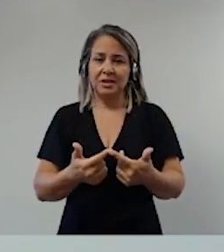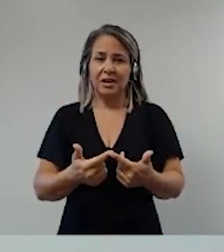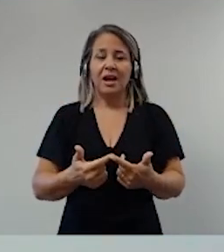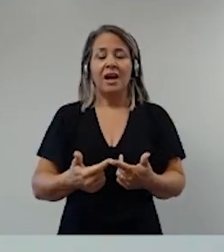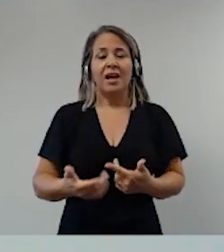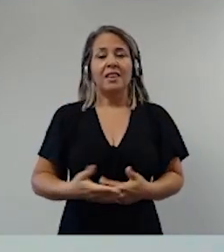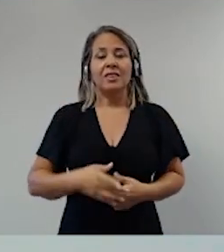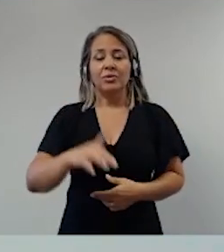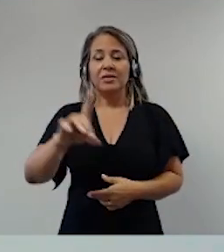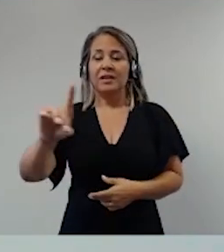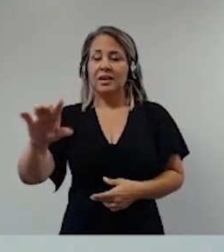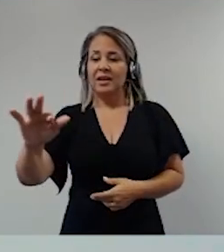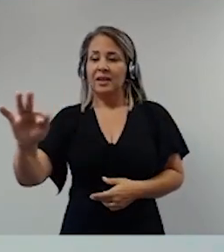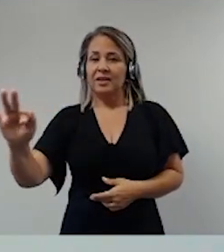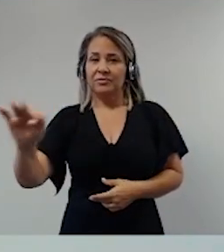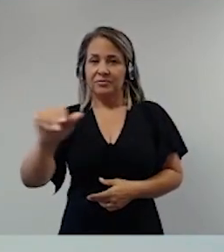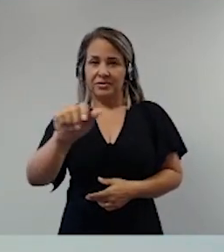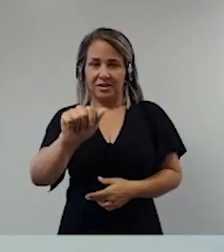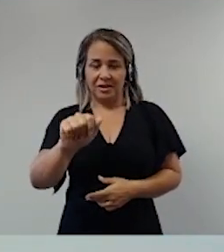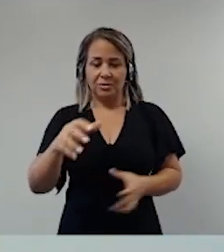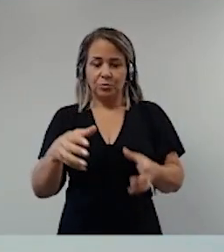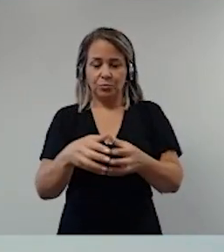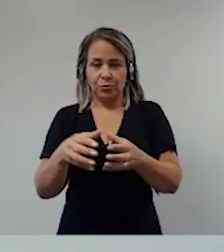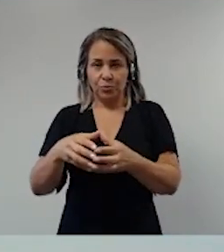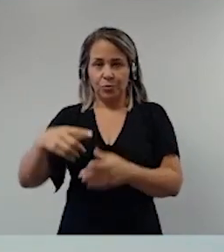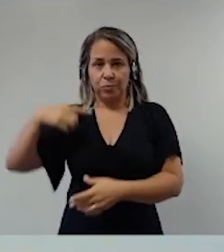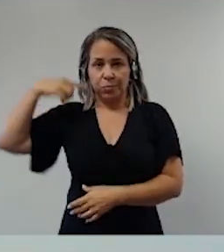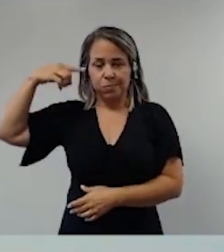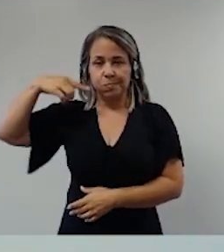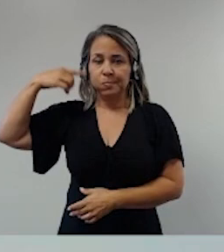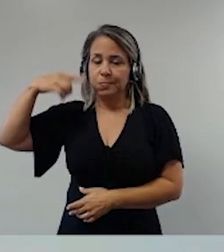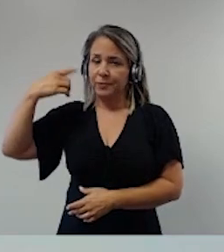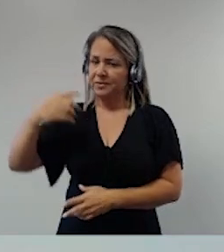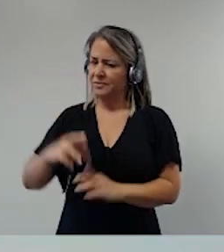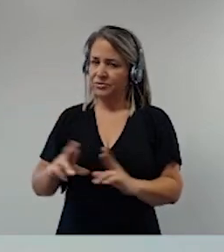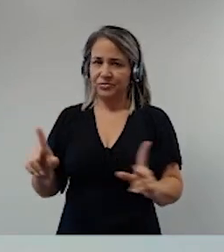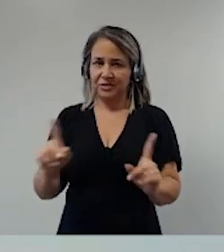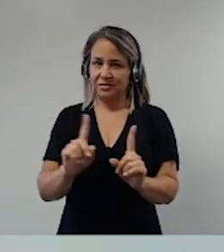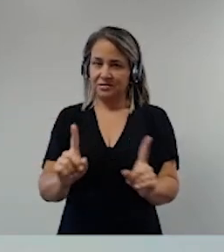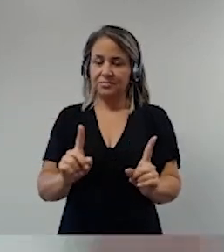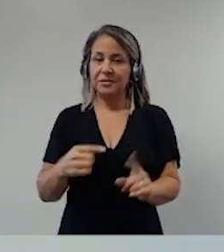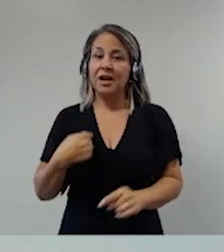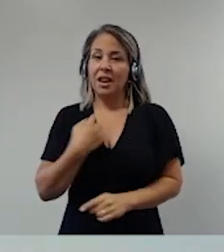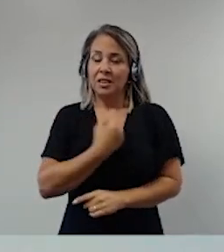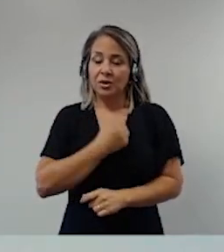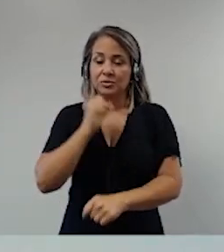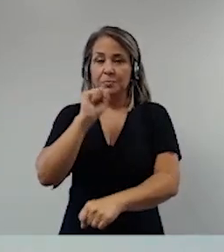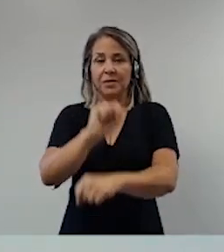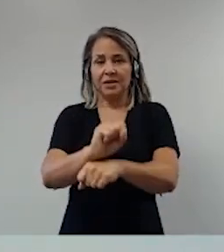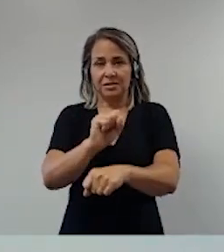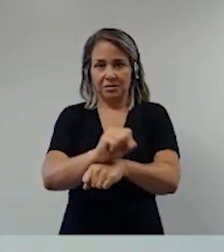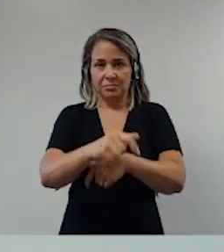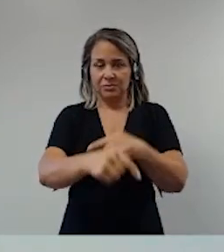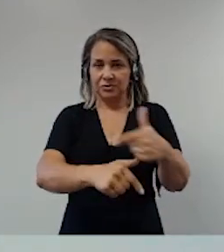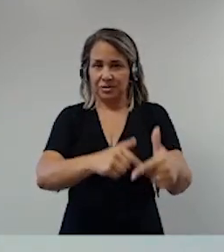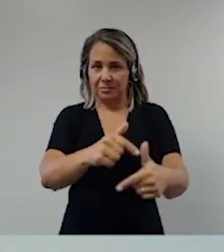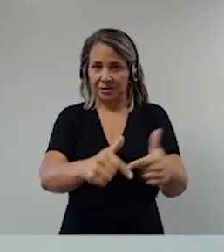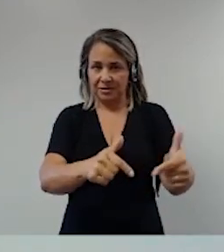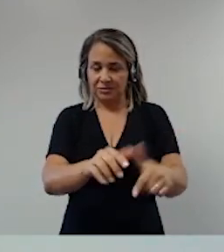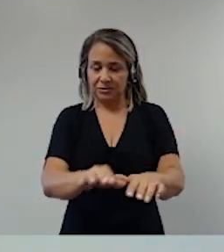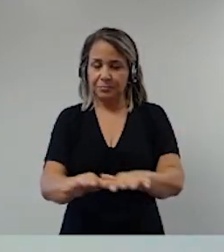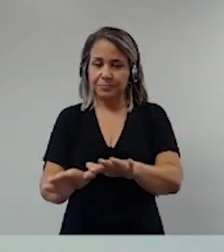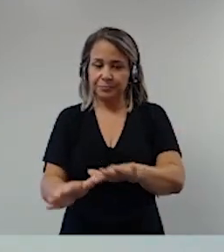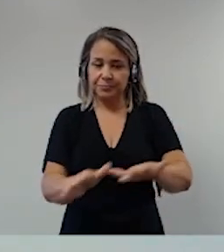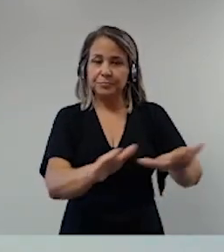nós chamamos, o Décio Freire Advogados, João, você sabe, não foi diferente. Nós interrompemos a atividade